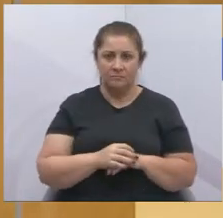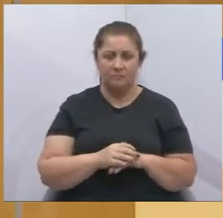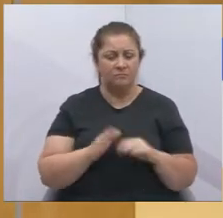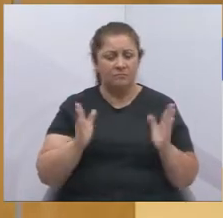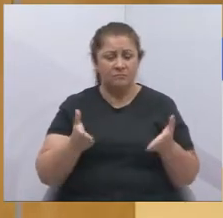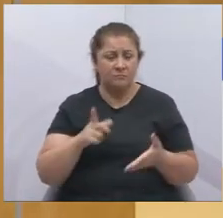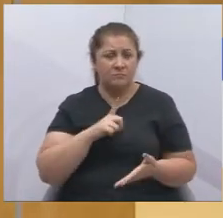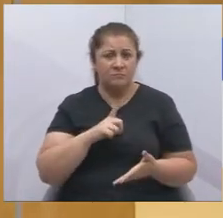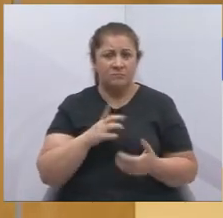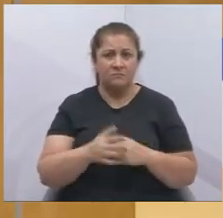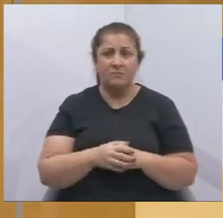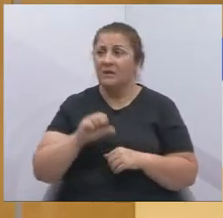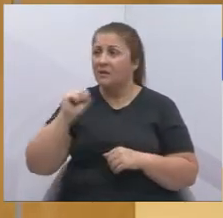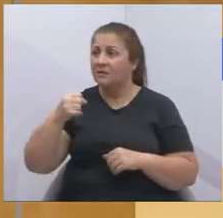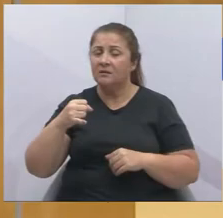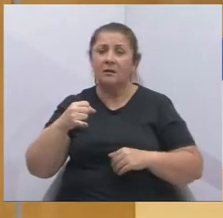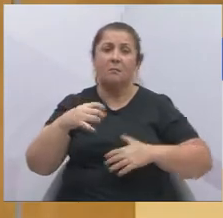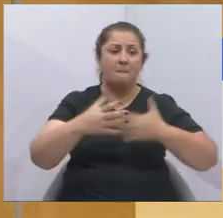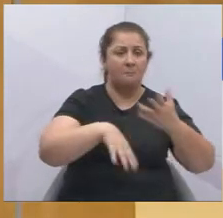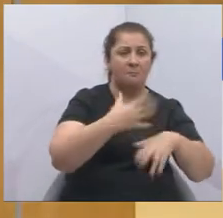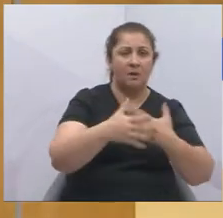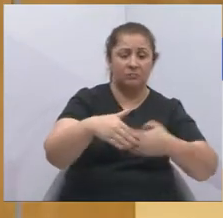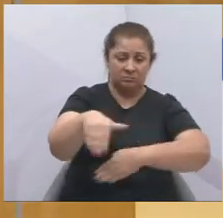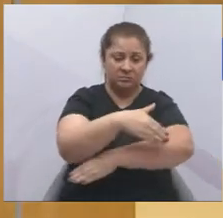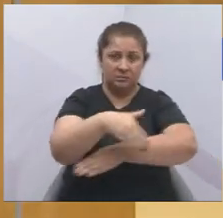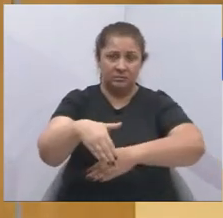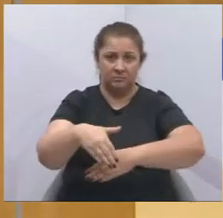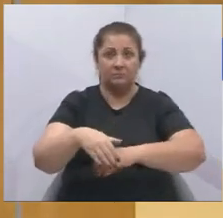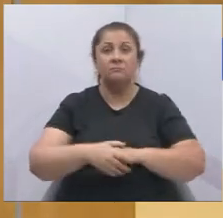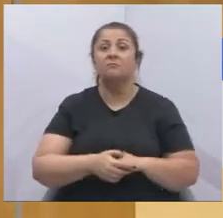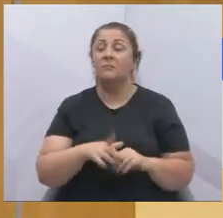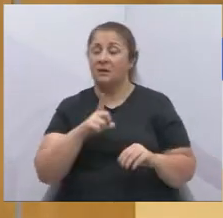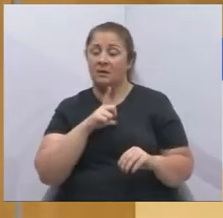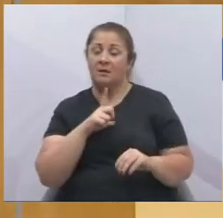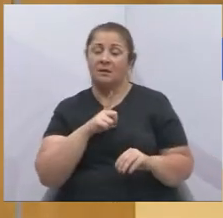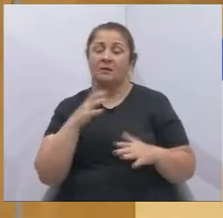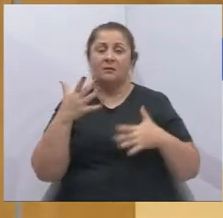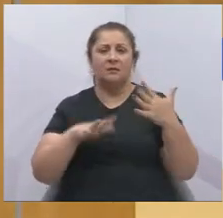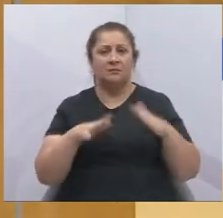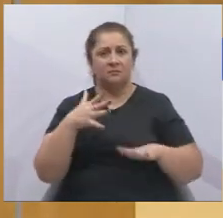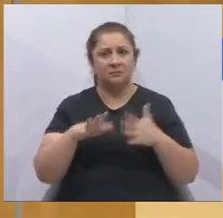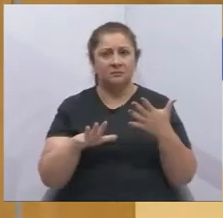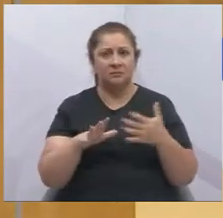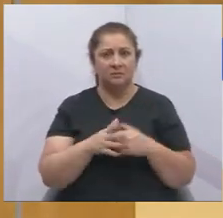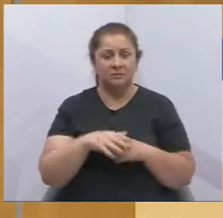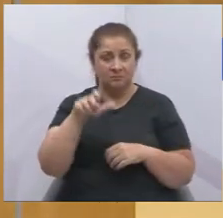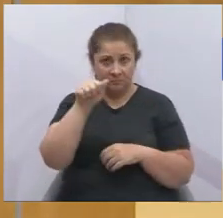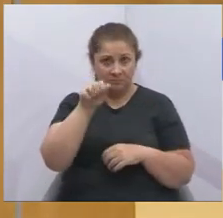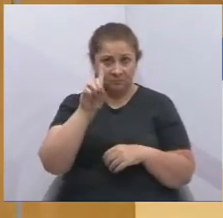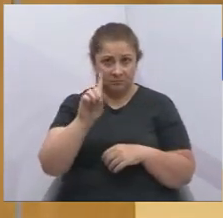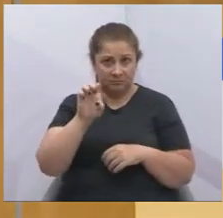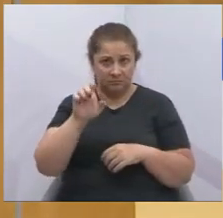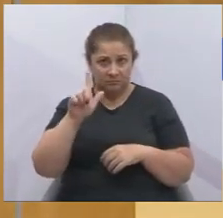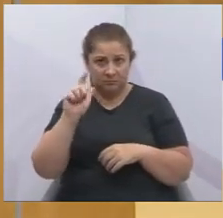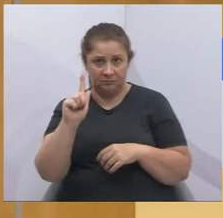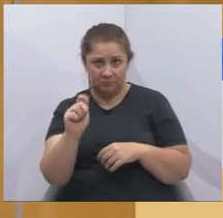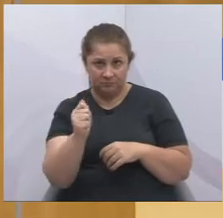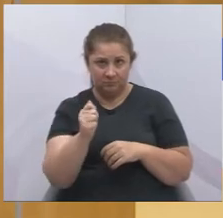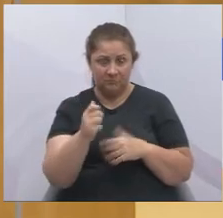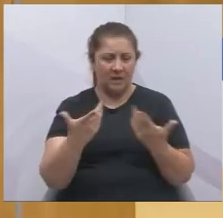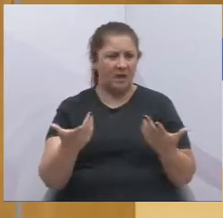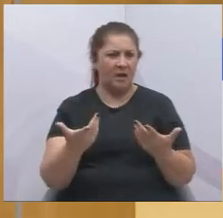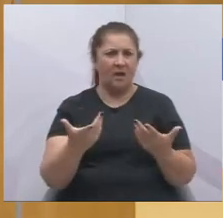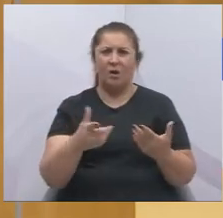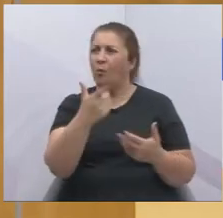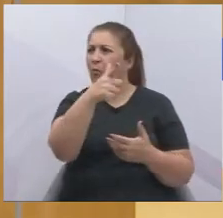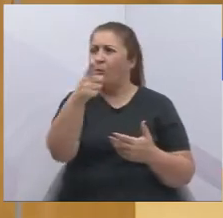Se existe perturbação na rua, em algumas situações de adegas, eu acho que a maioria não tem que